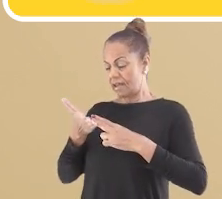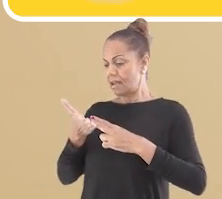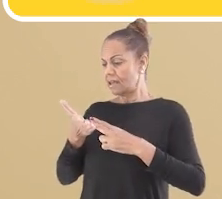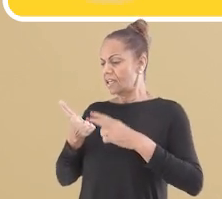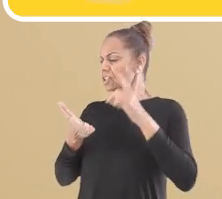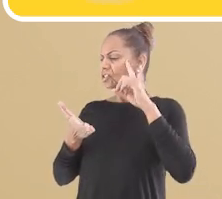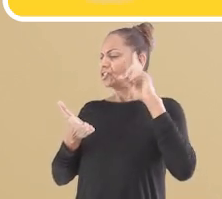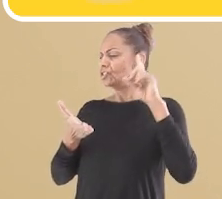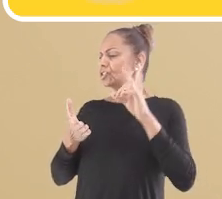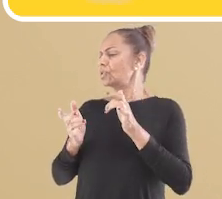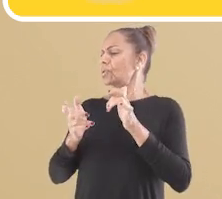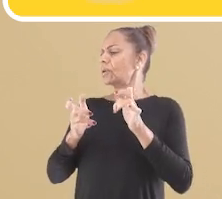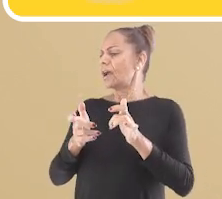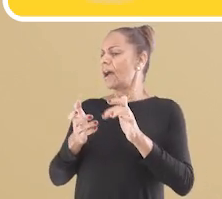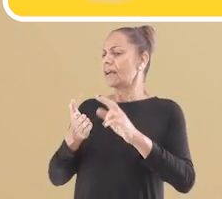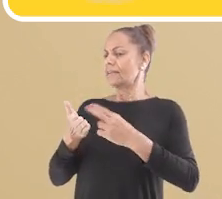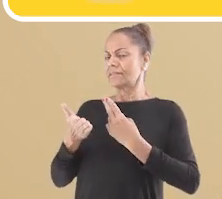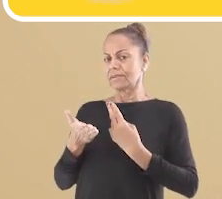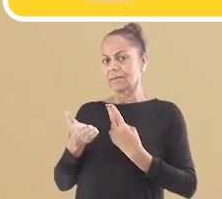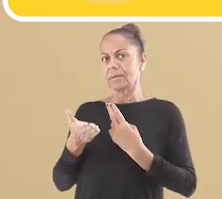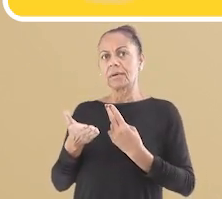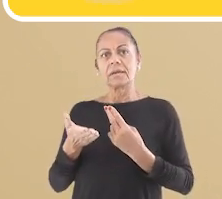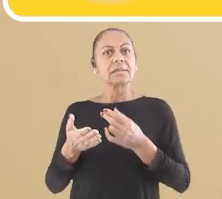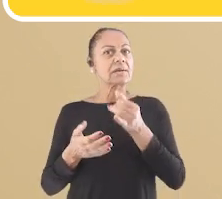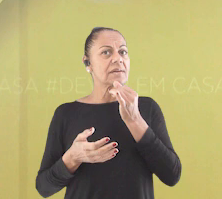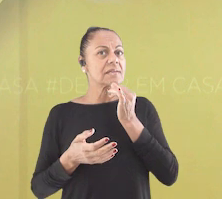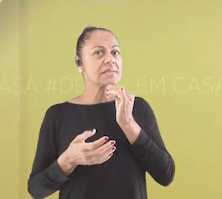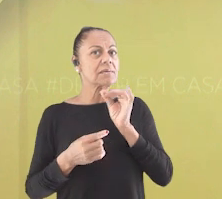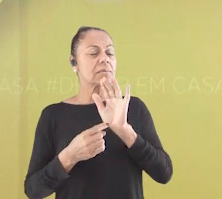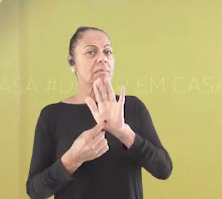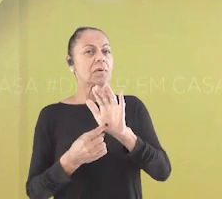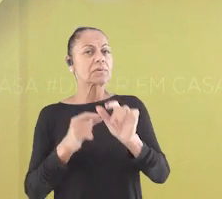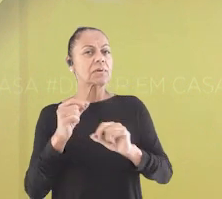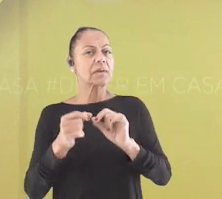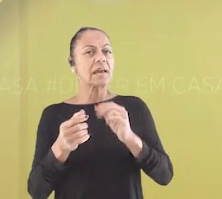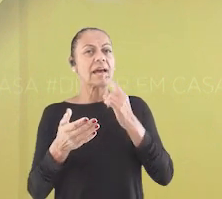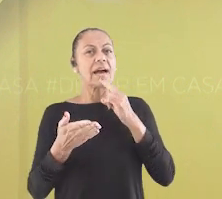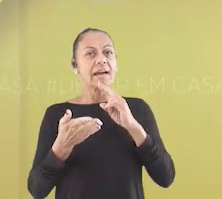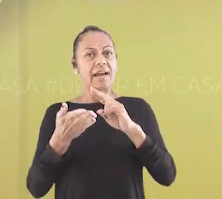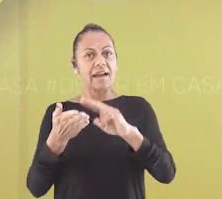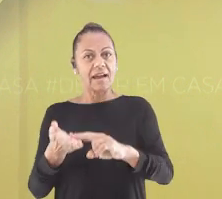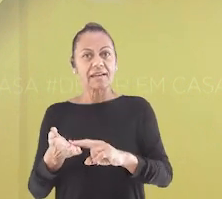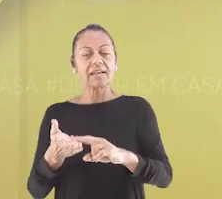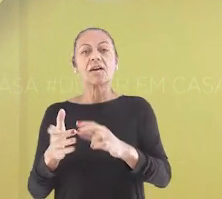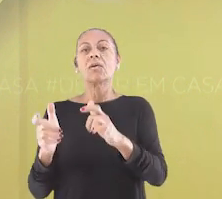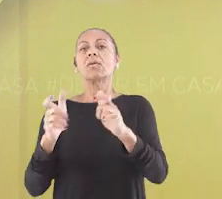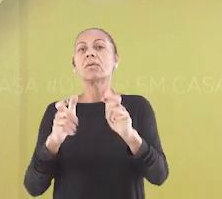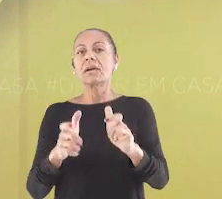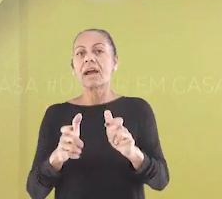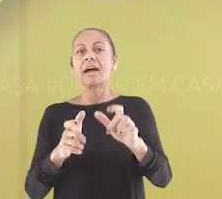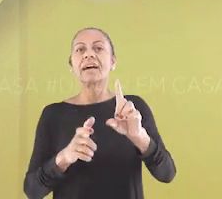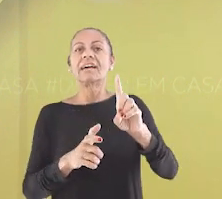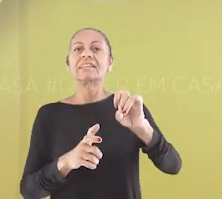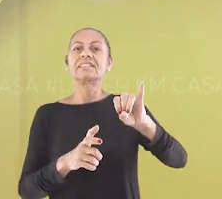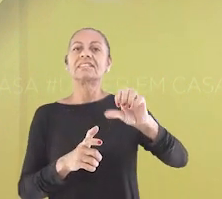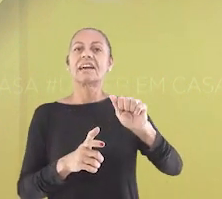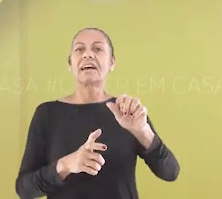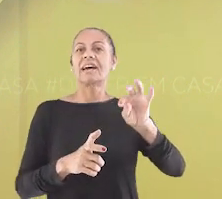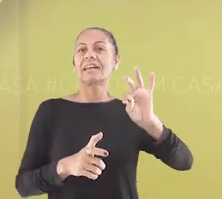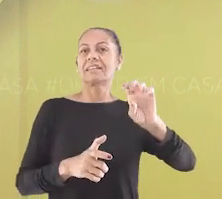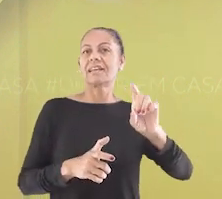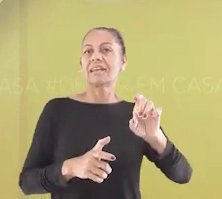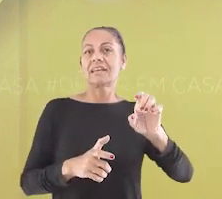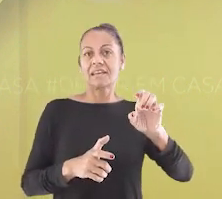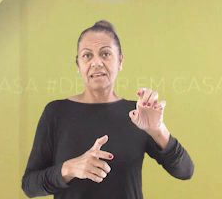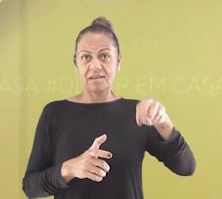carta, saiba de onde e quando o texto foi enviado e escrito. No caso do exemplo, a carta foi escrita em Diadema, São